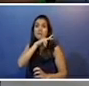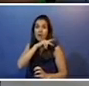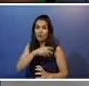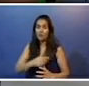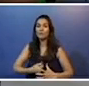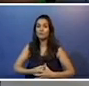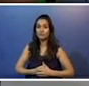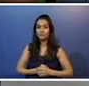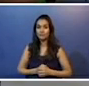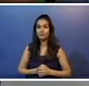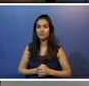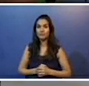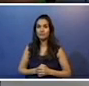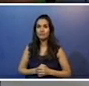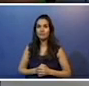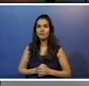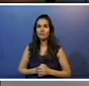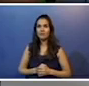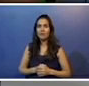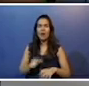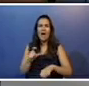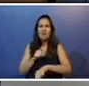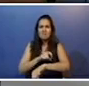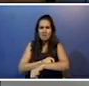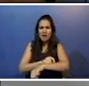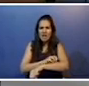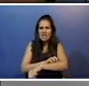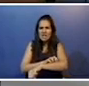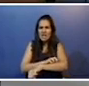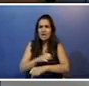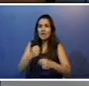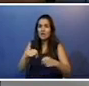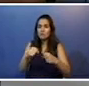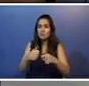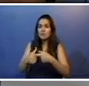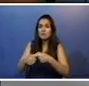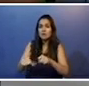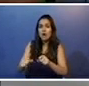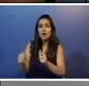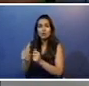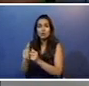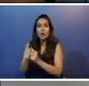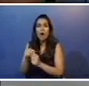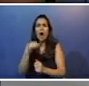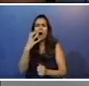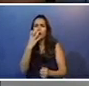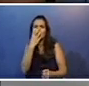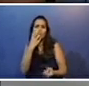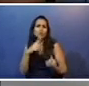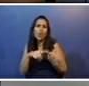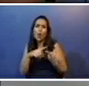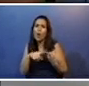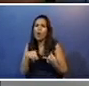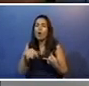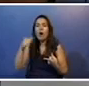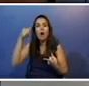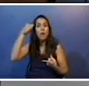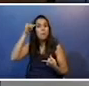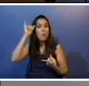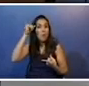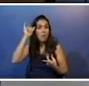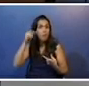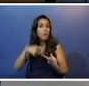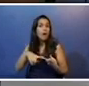nem o carrapato, por exemplo, ele precisa se instalar dentro de um corpo de um outro ser vivo, tá? Para